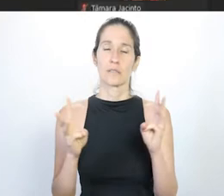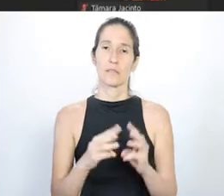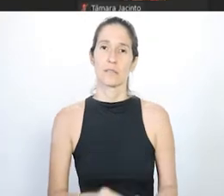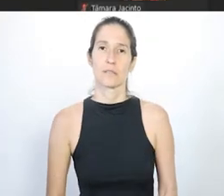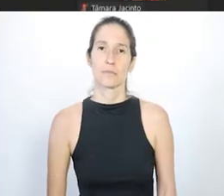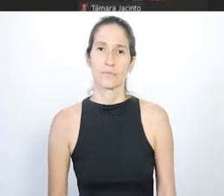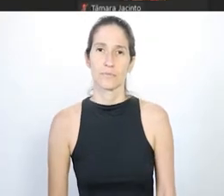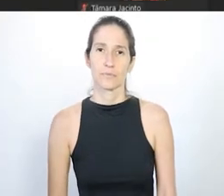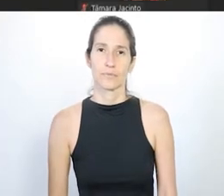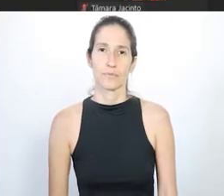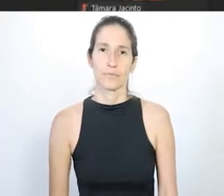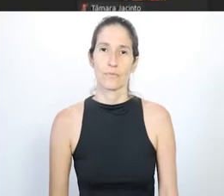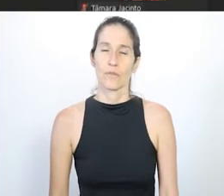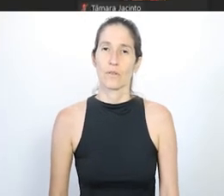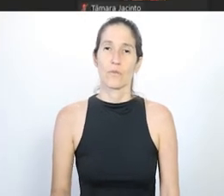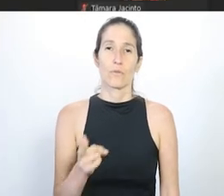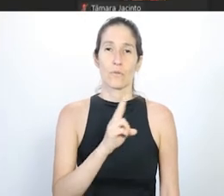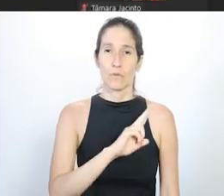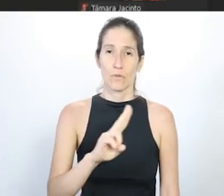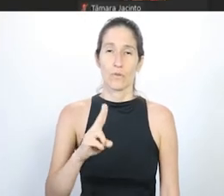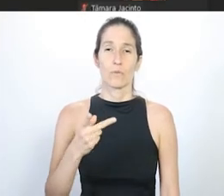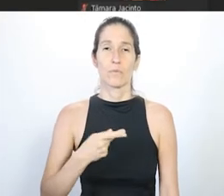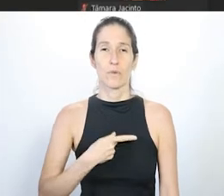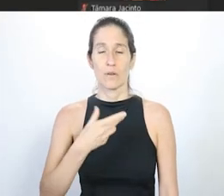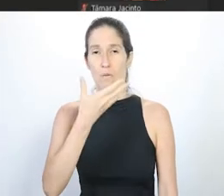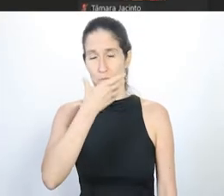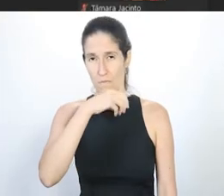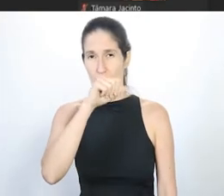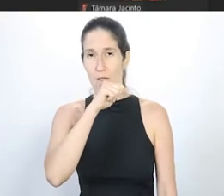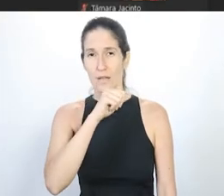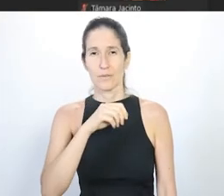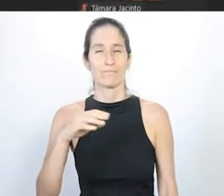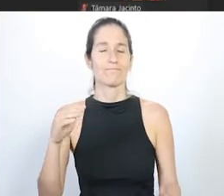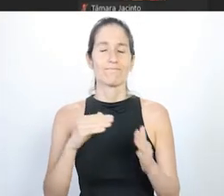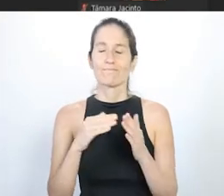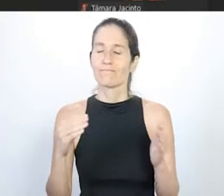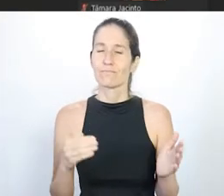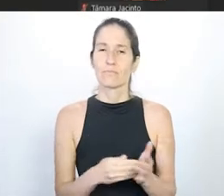é tudo para mim. Então, meu pai